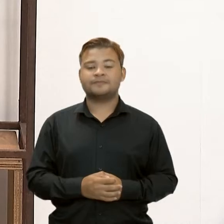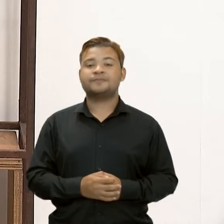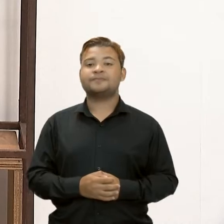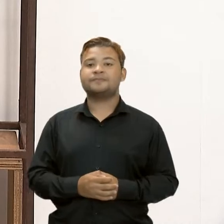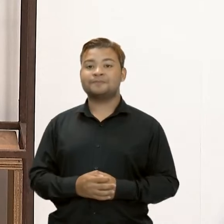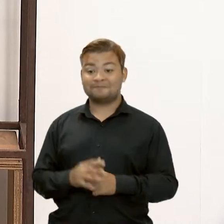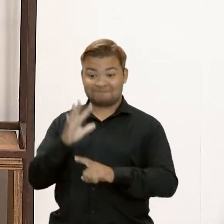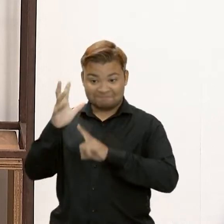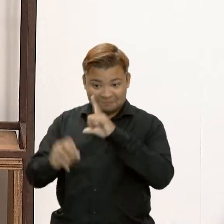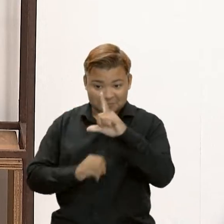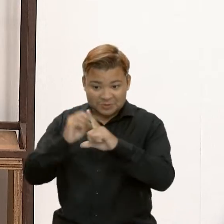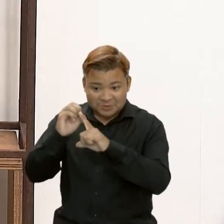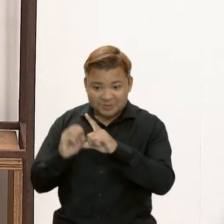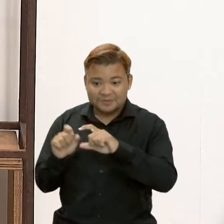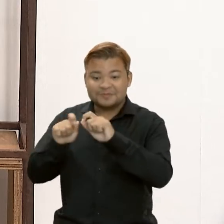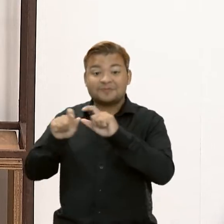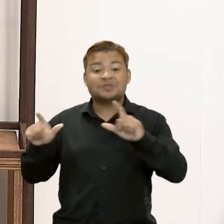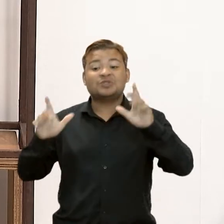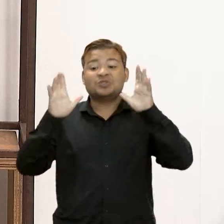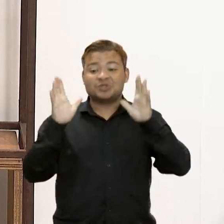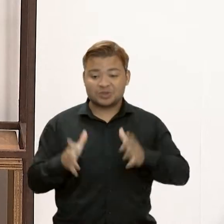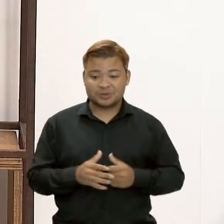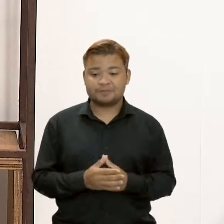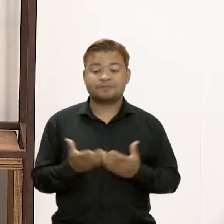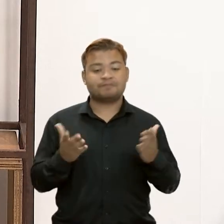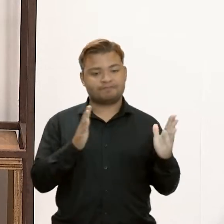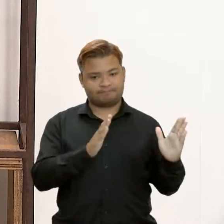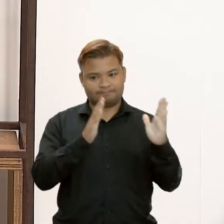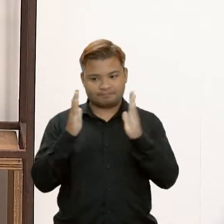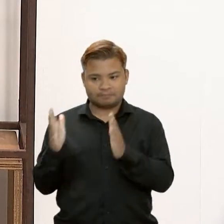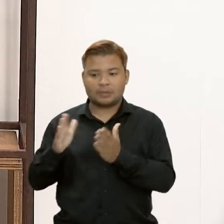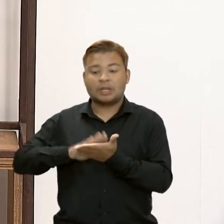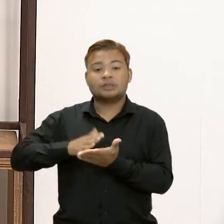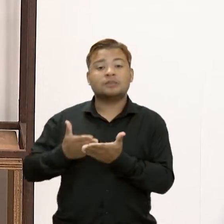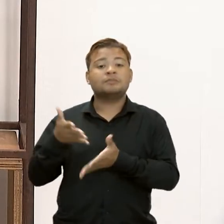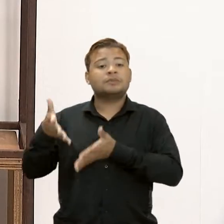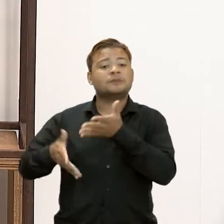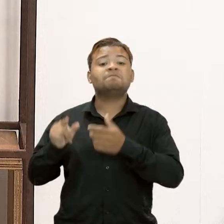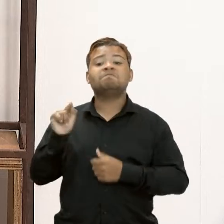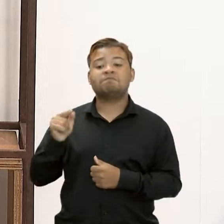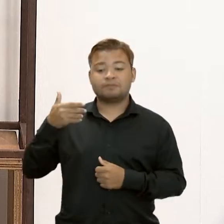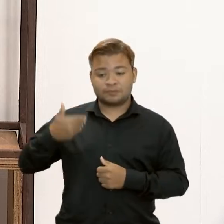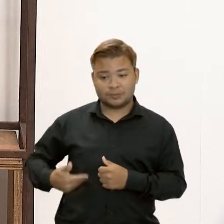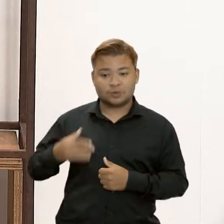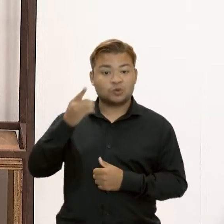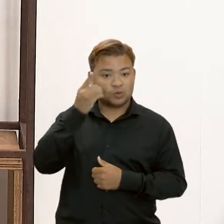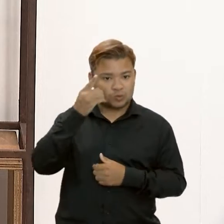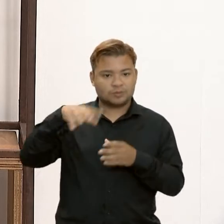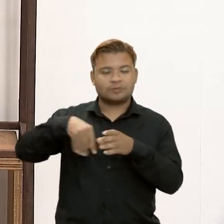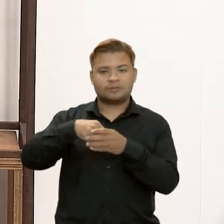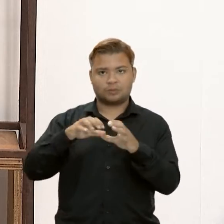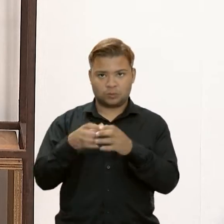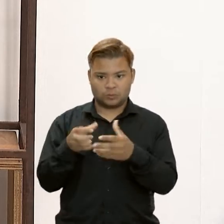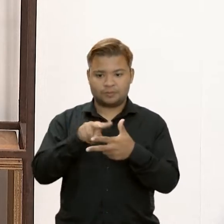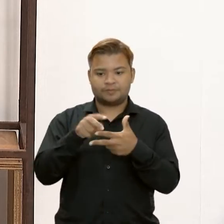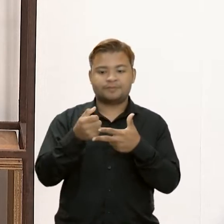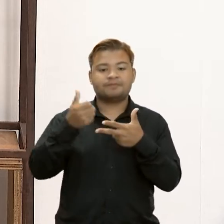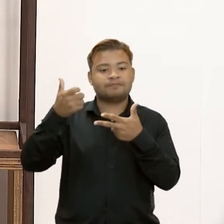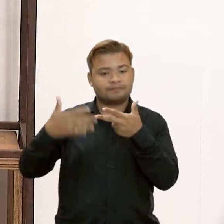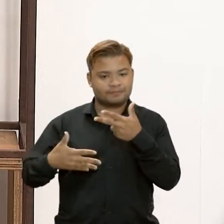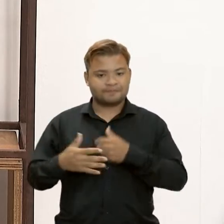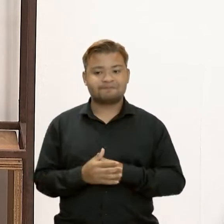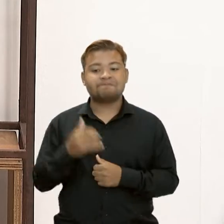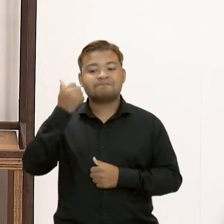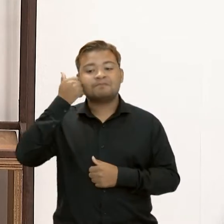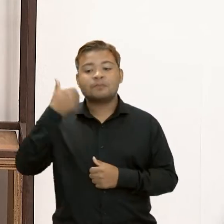Estamos de volta com o Mundo UFG. Neste bloco, o intérprete de Libras é o Diogo Marques, integrante do Labitave.